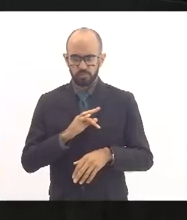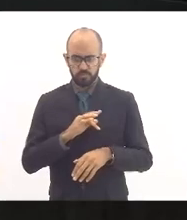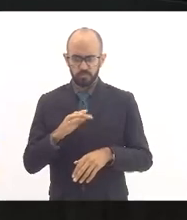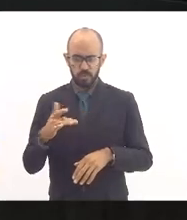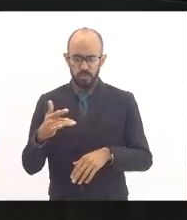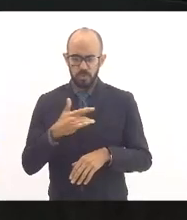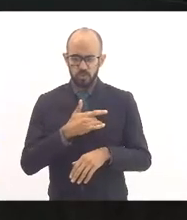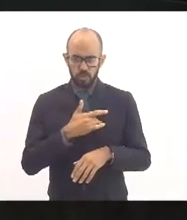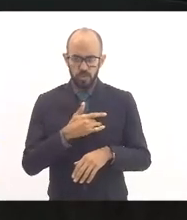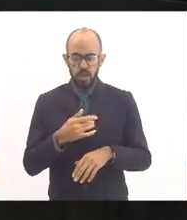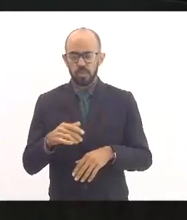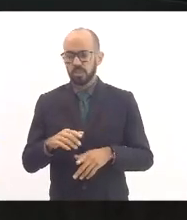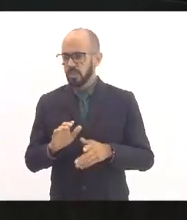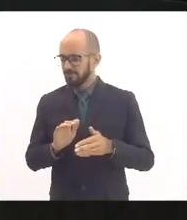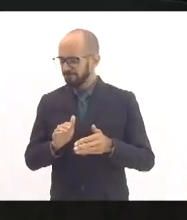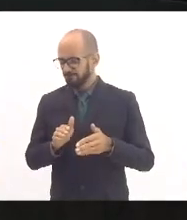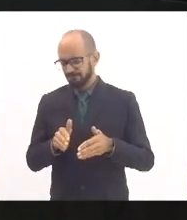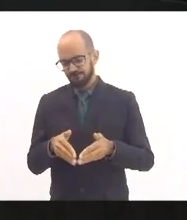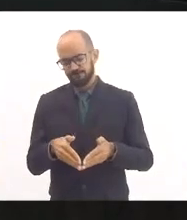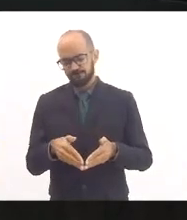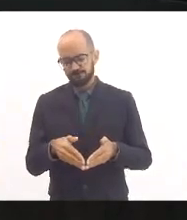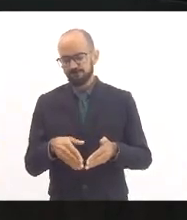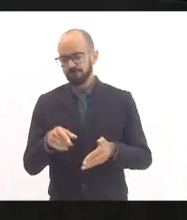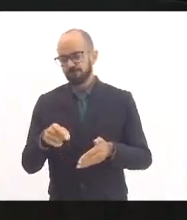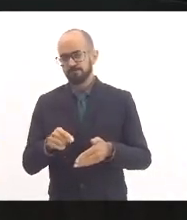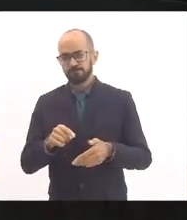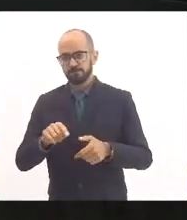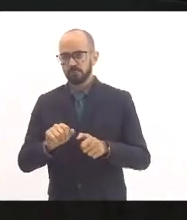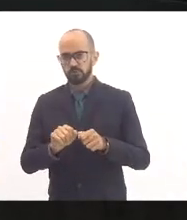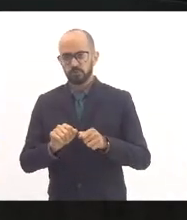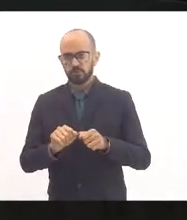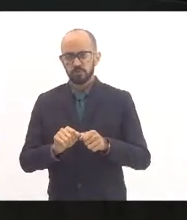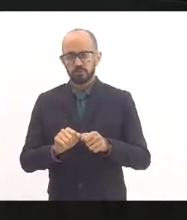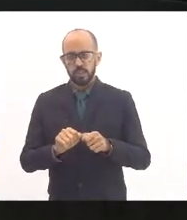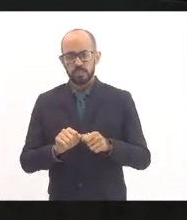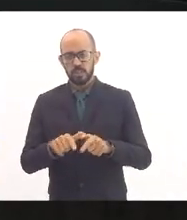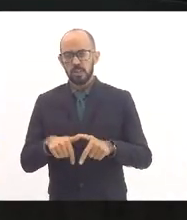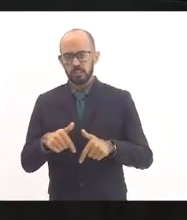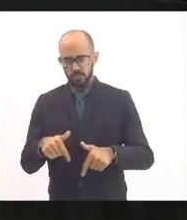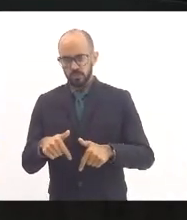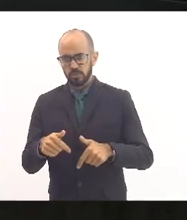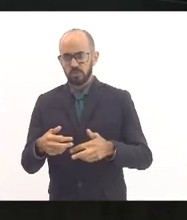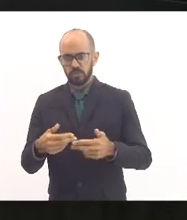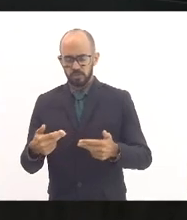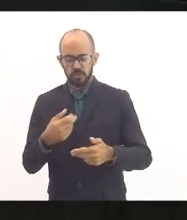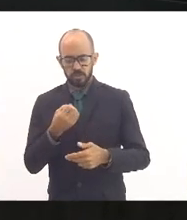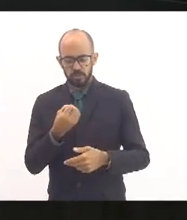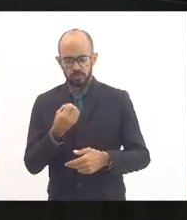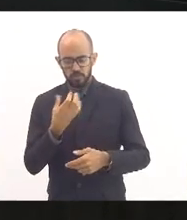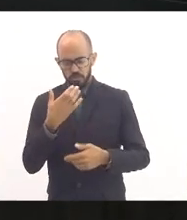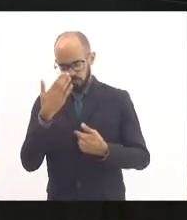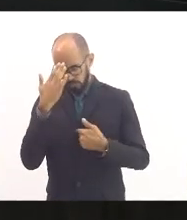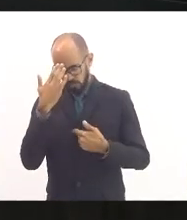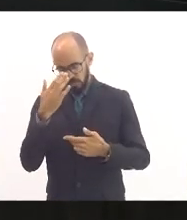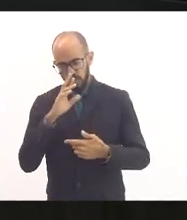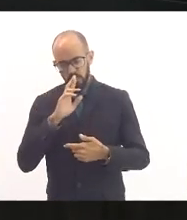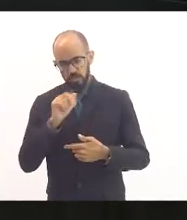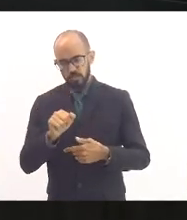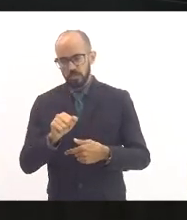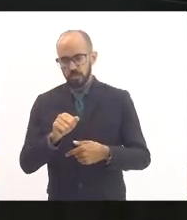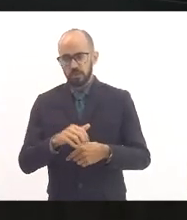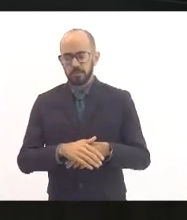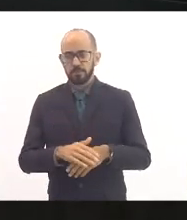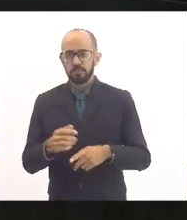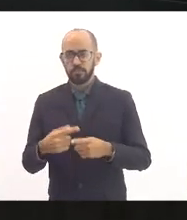está se dedicando está tomando iniciativas só coisas boas Rodrigo muito obrigado porque quando